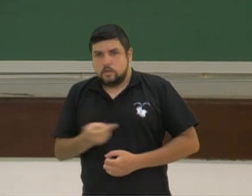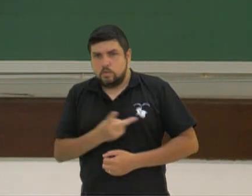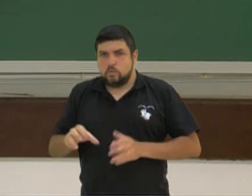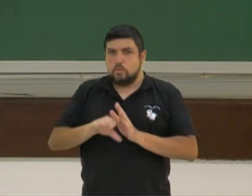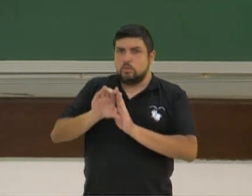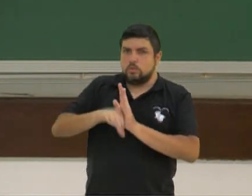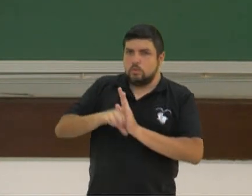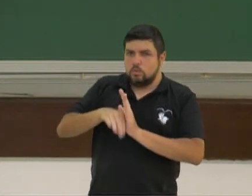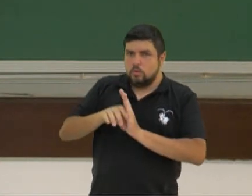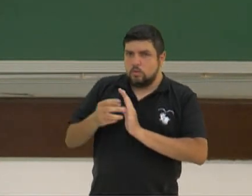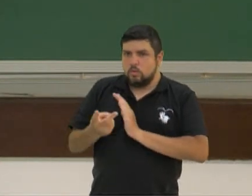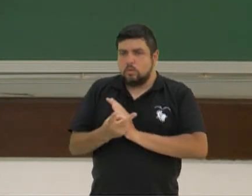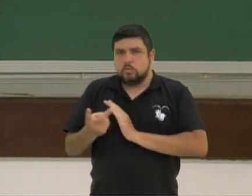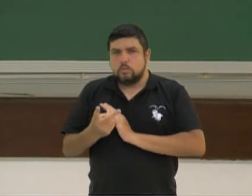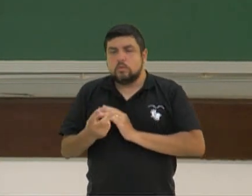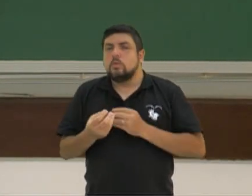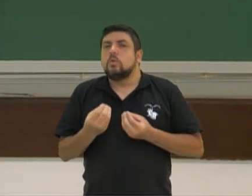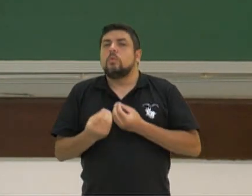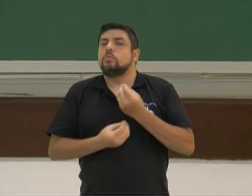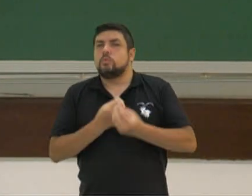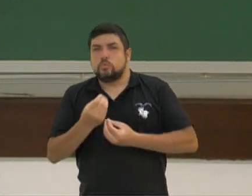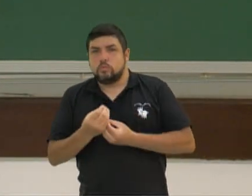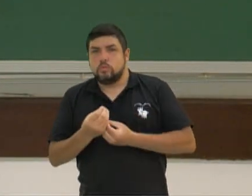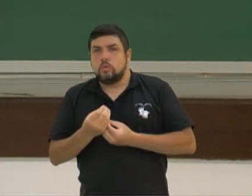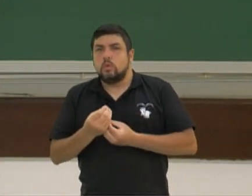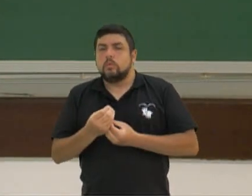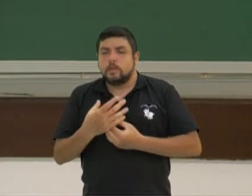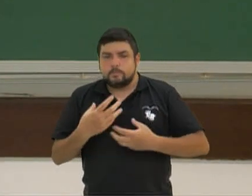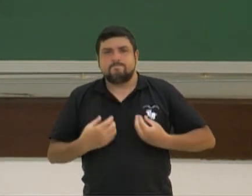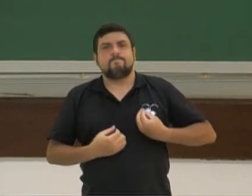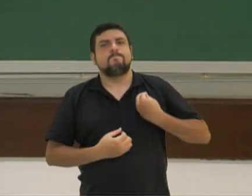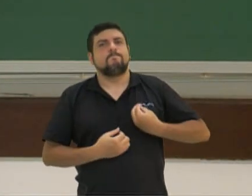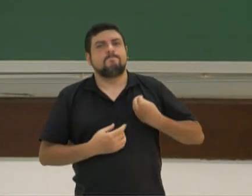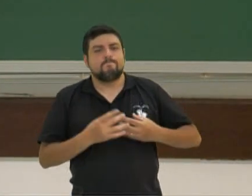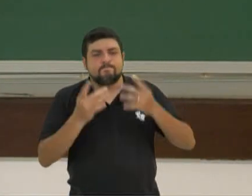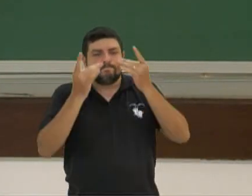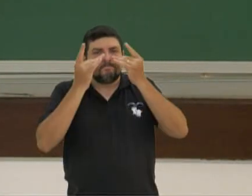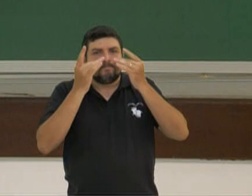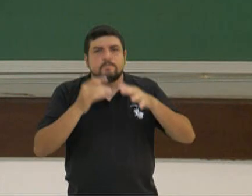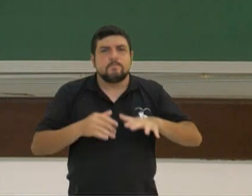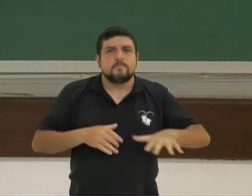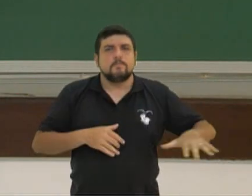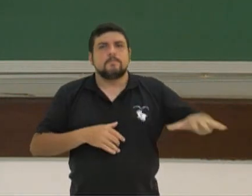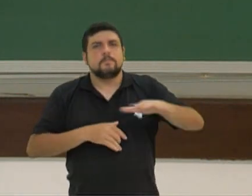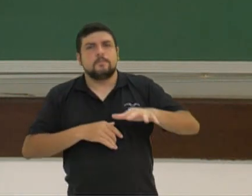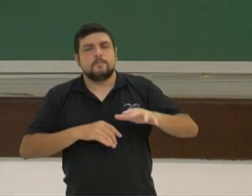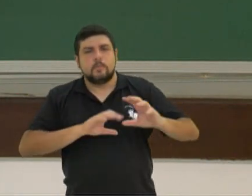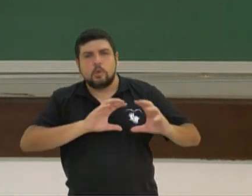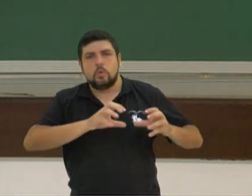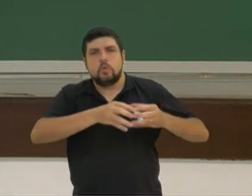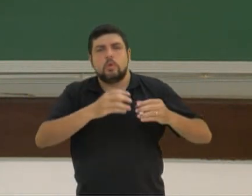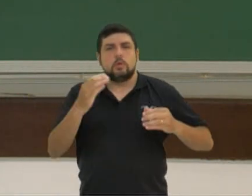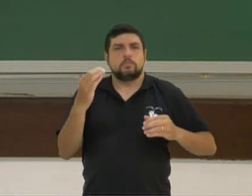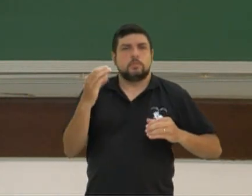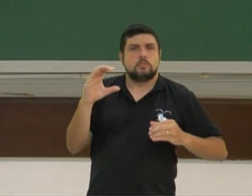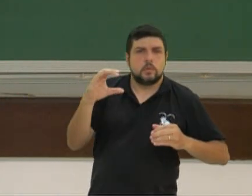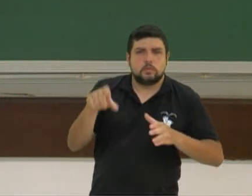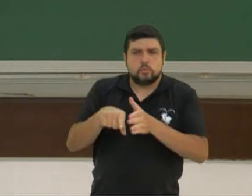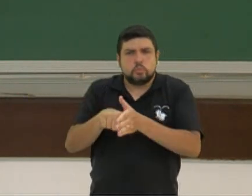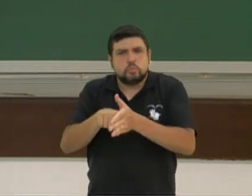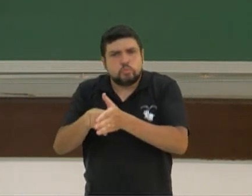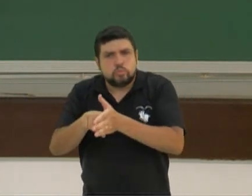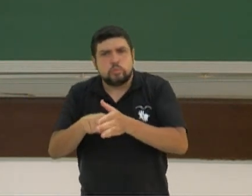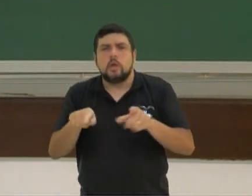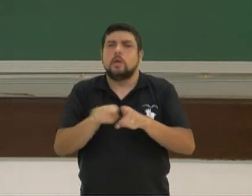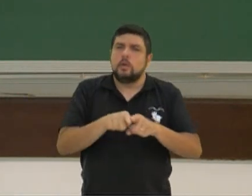na constituição e na criação do pensamento desses grandes artistas e cientistas, né, e